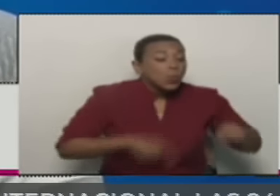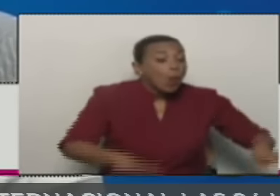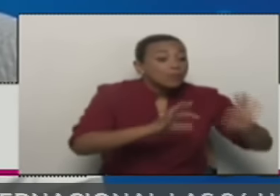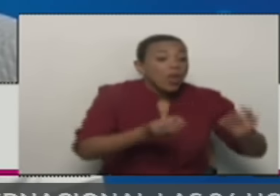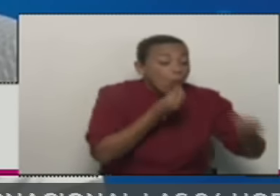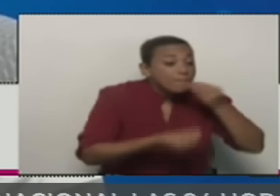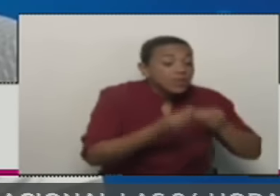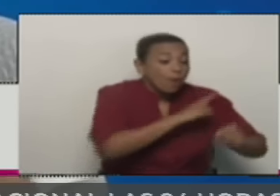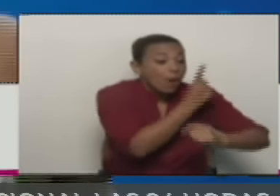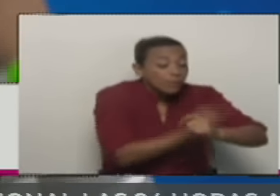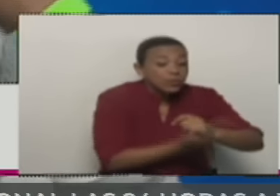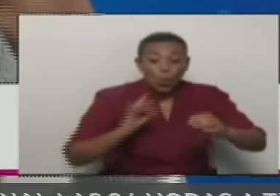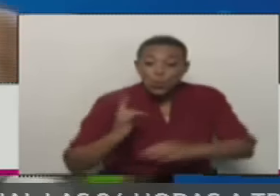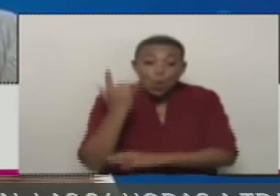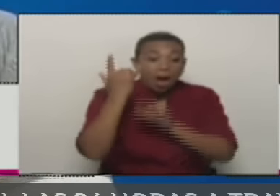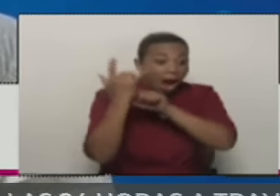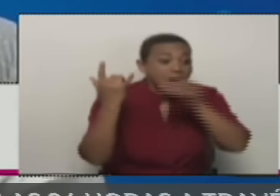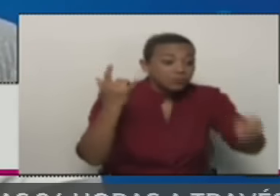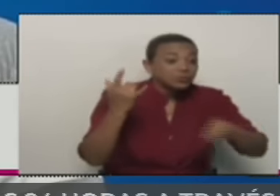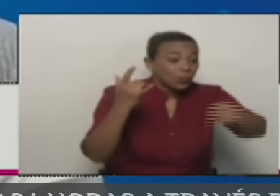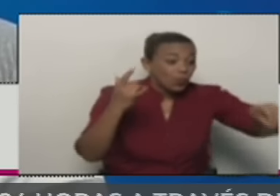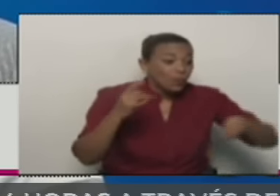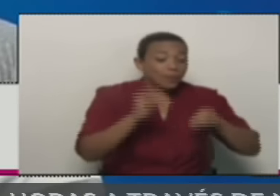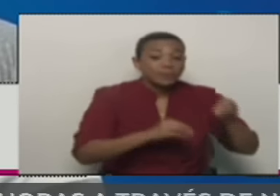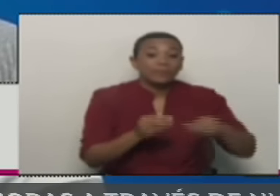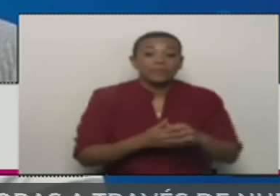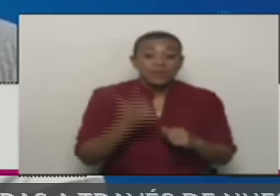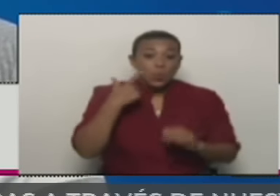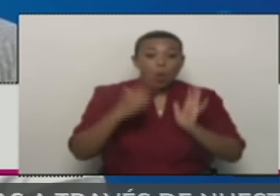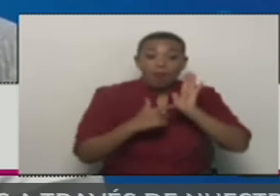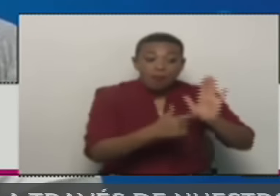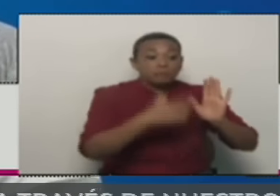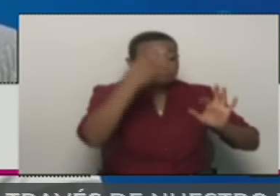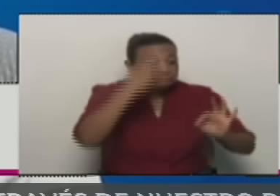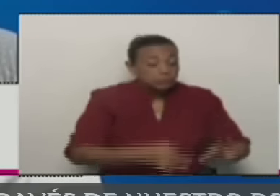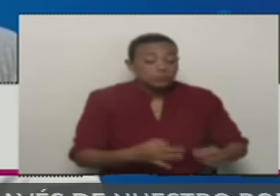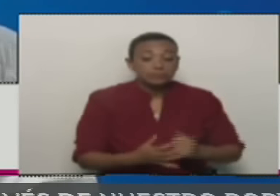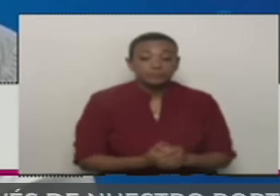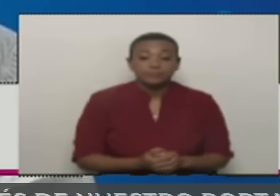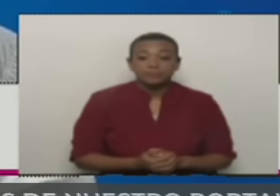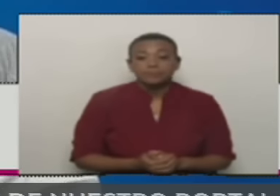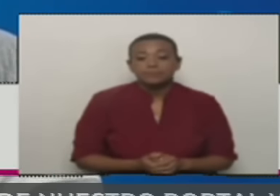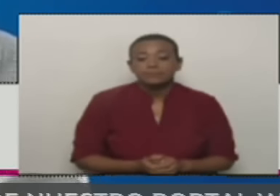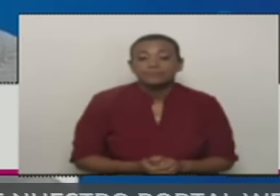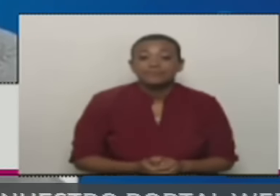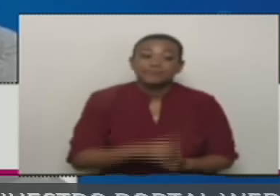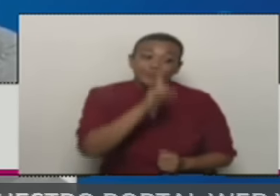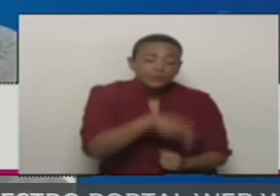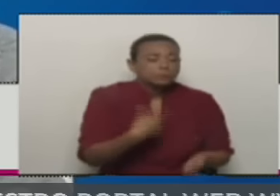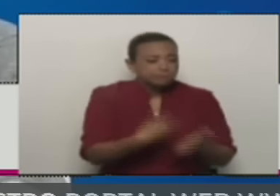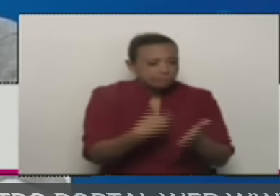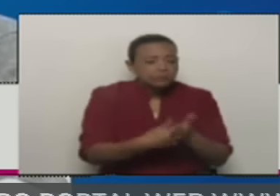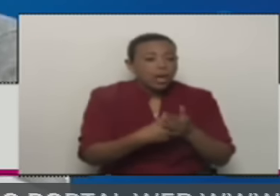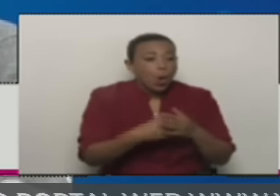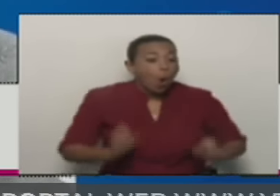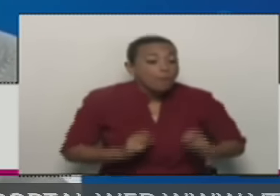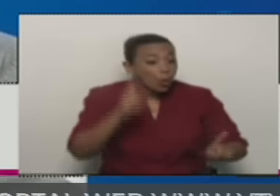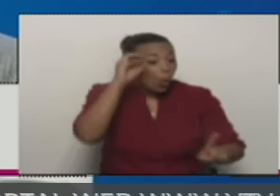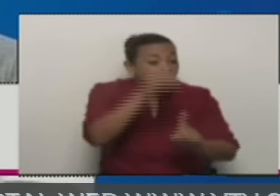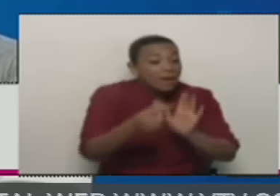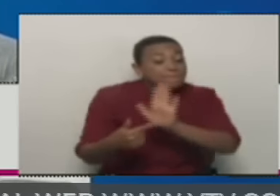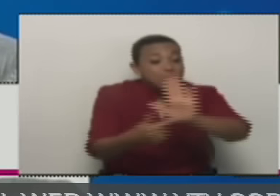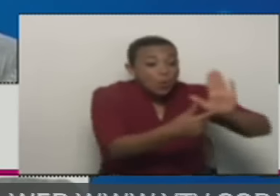sem agrotóxicos, que é possível, sim, manter uma soberania alimentar. E hemos tenido o objetivo de